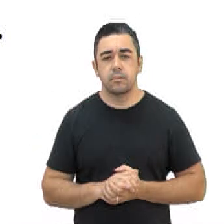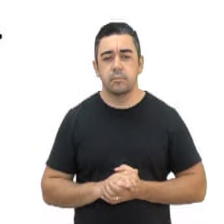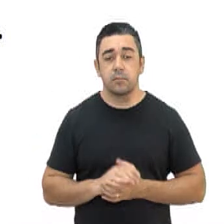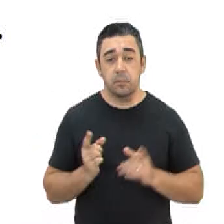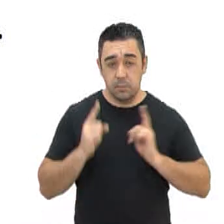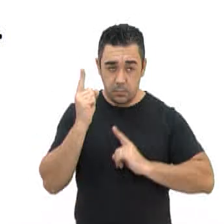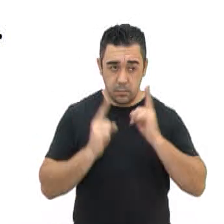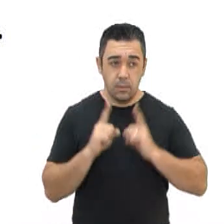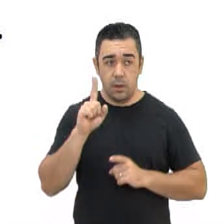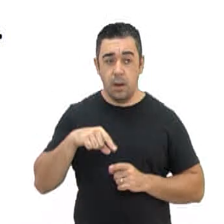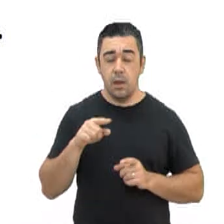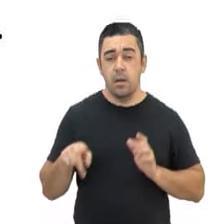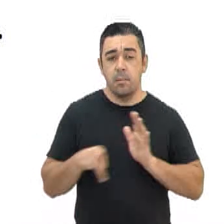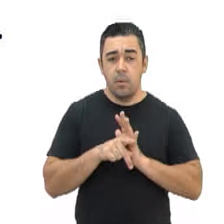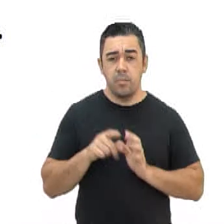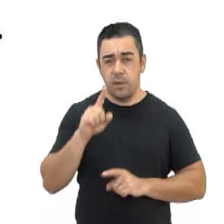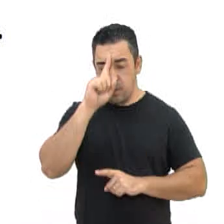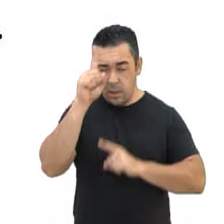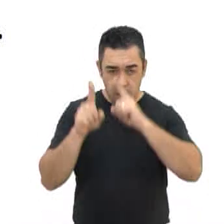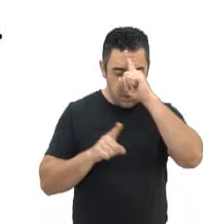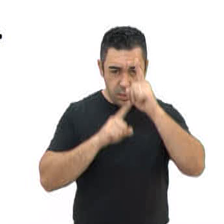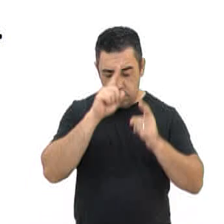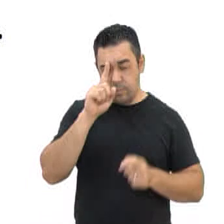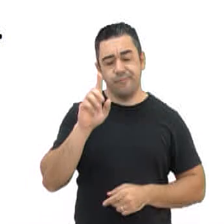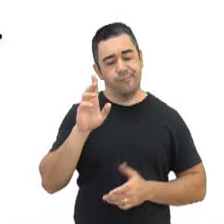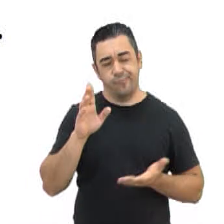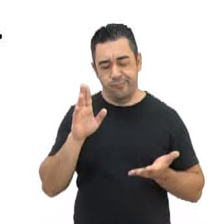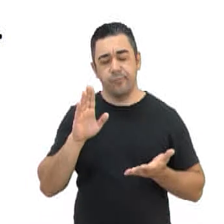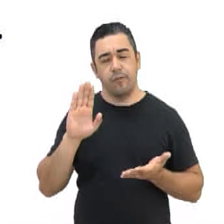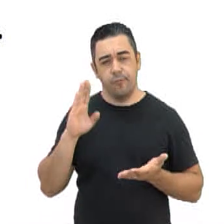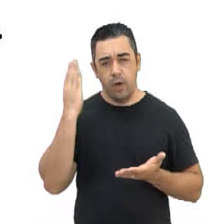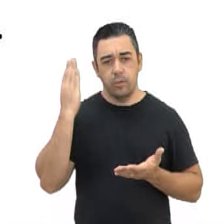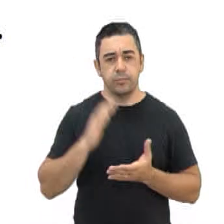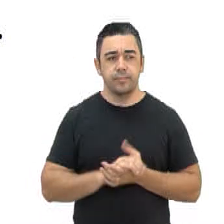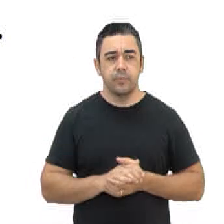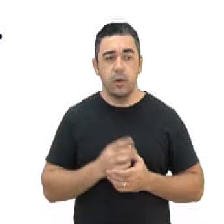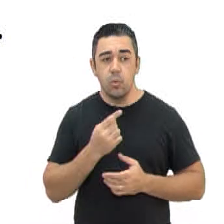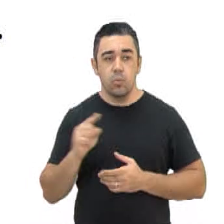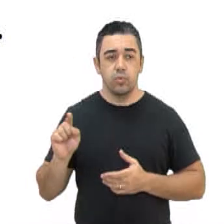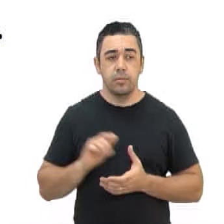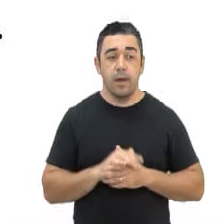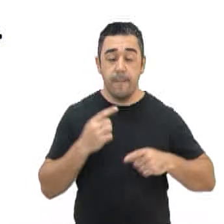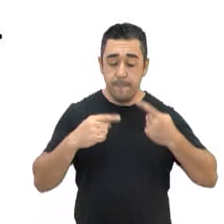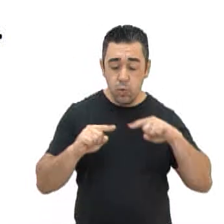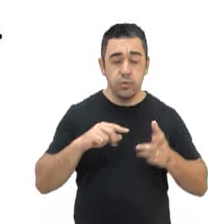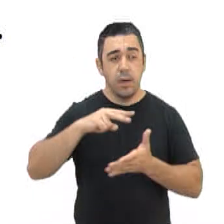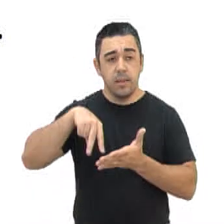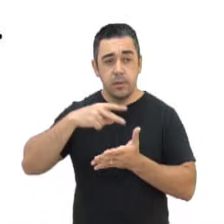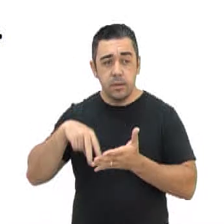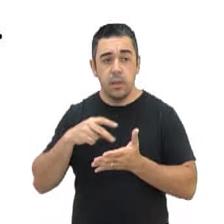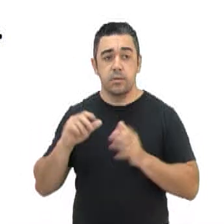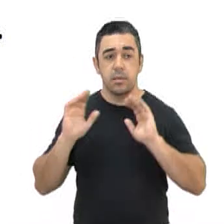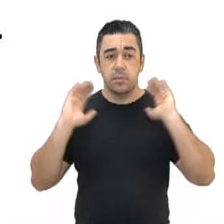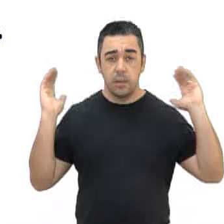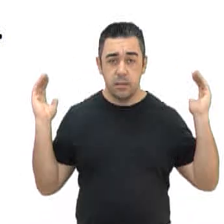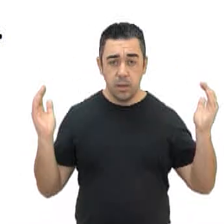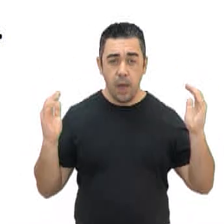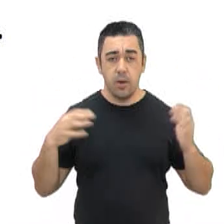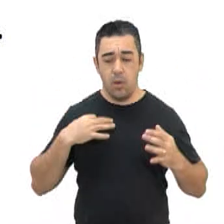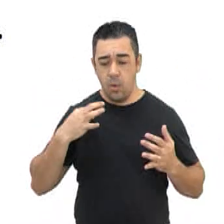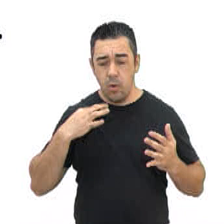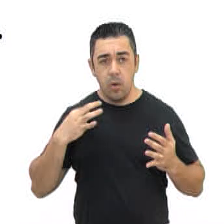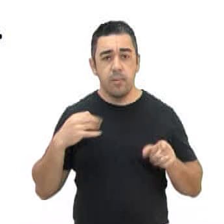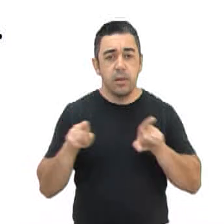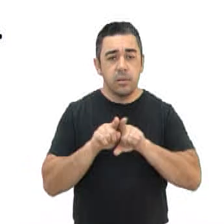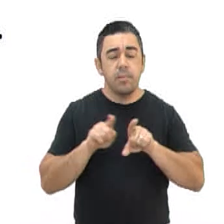expressam singularidade e criação. Também é falso. E a última, a música, a dança, o cenário e o